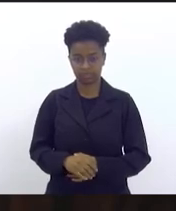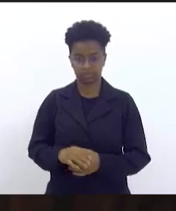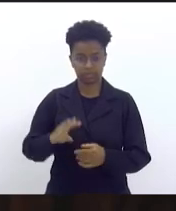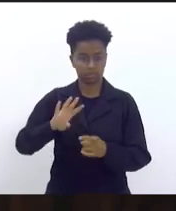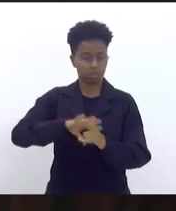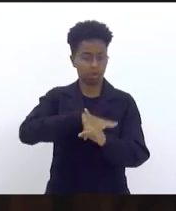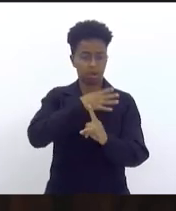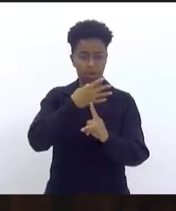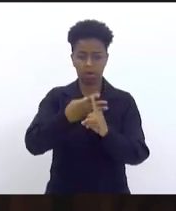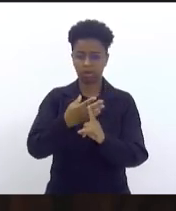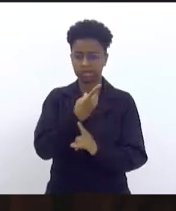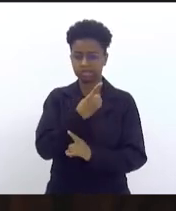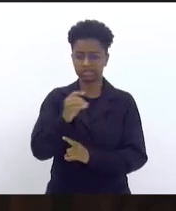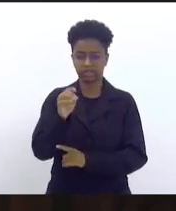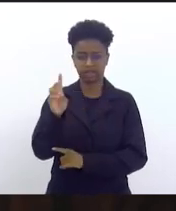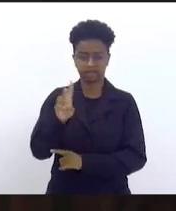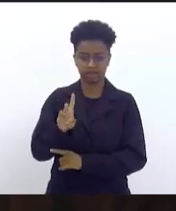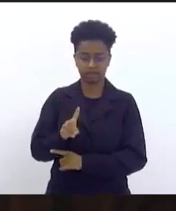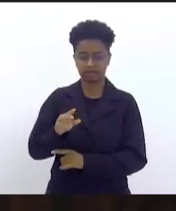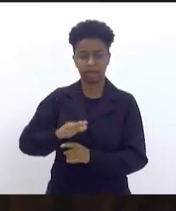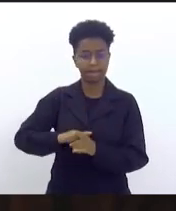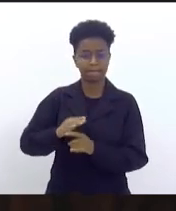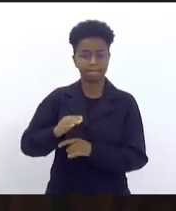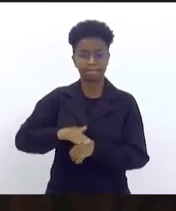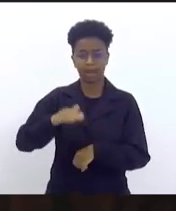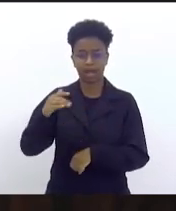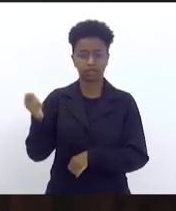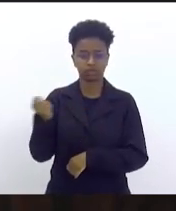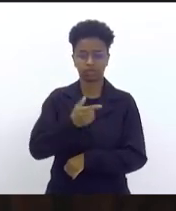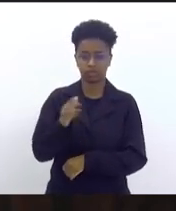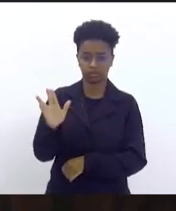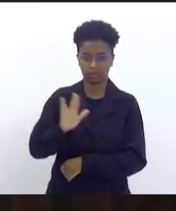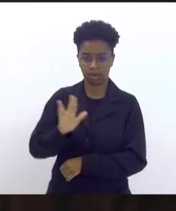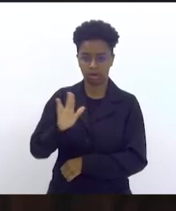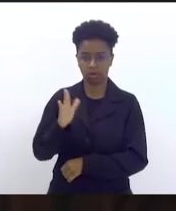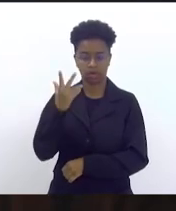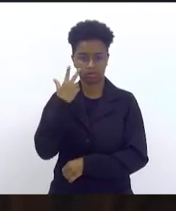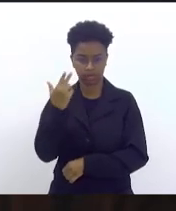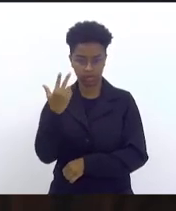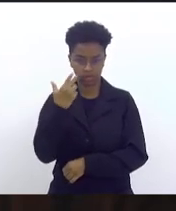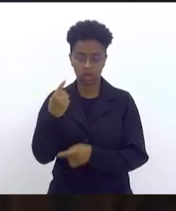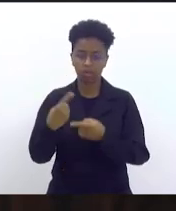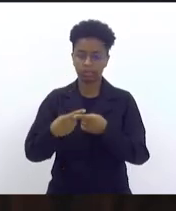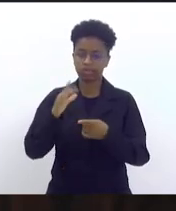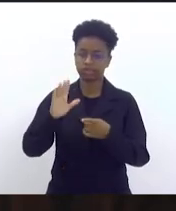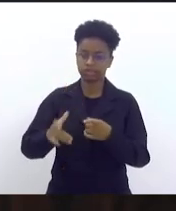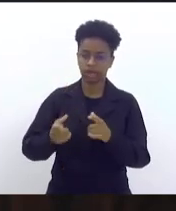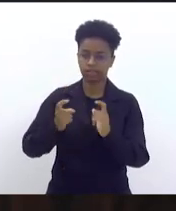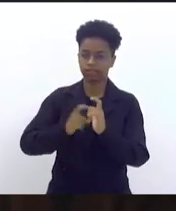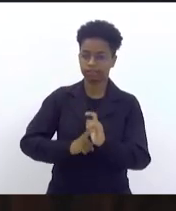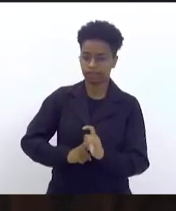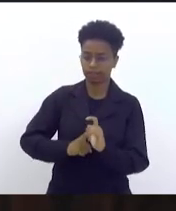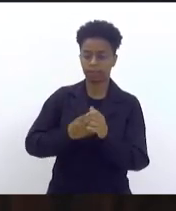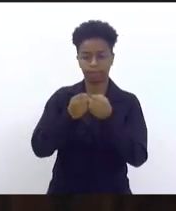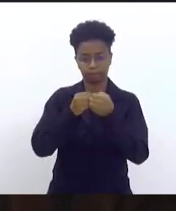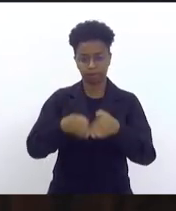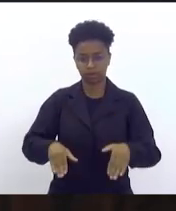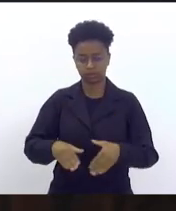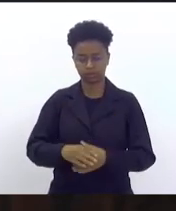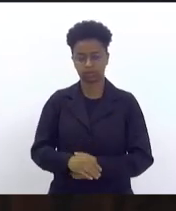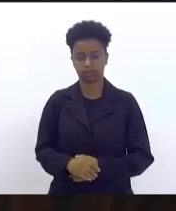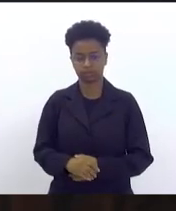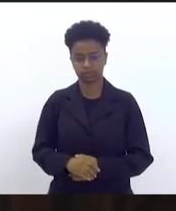mais do que a maconha convencional que já causa dependência muito prejudicial